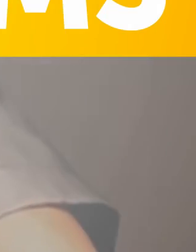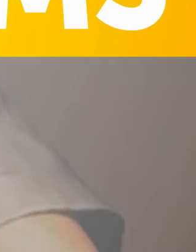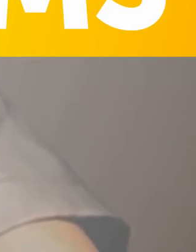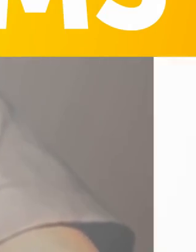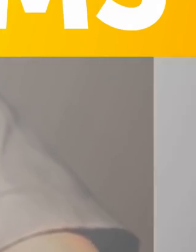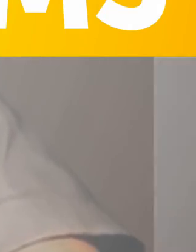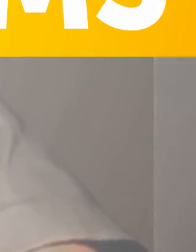e